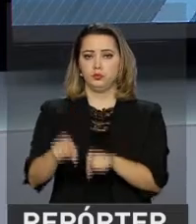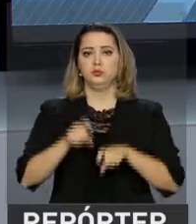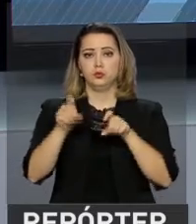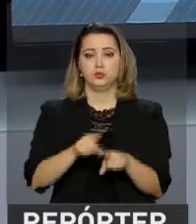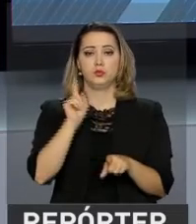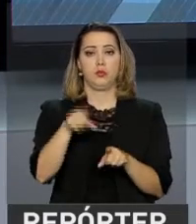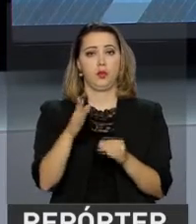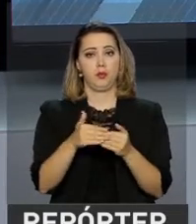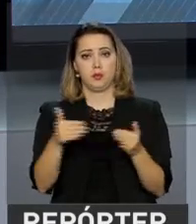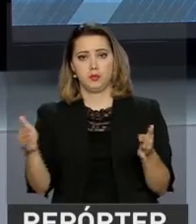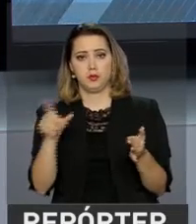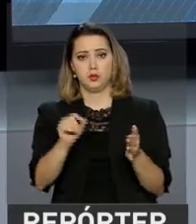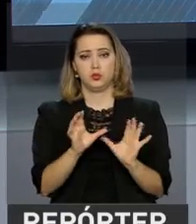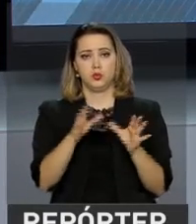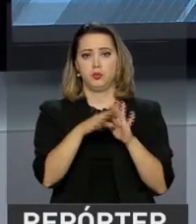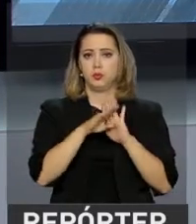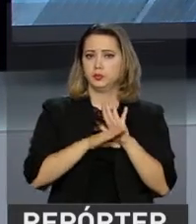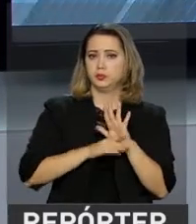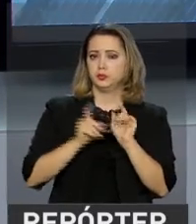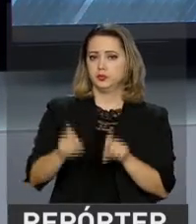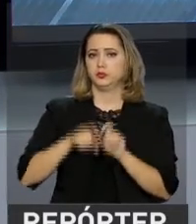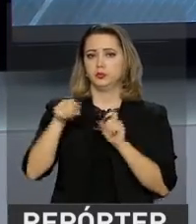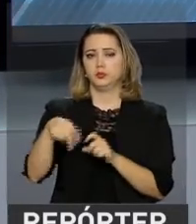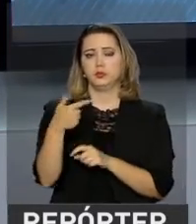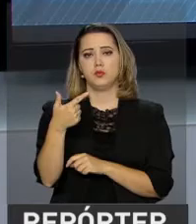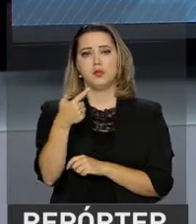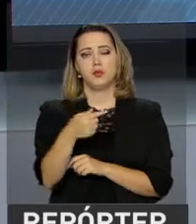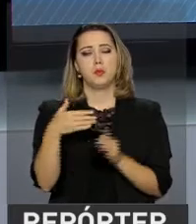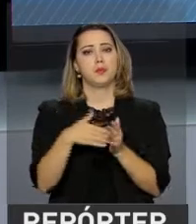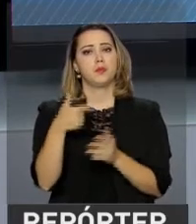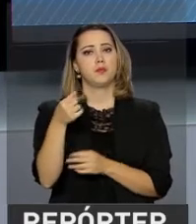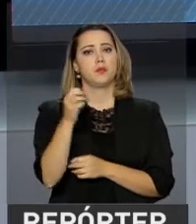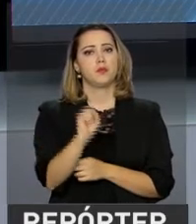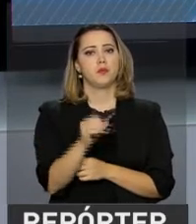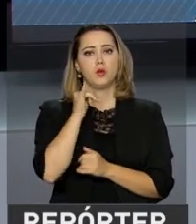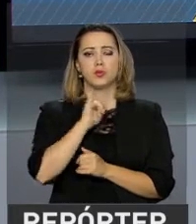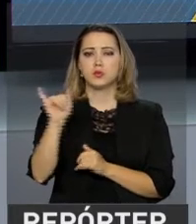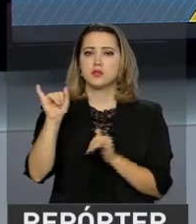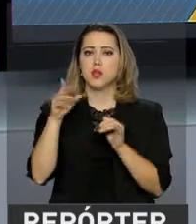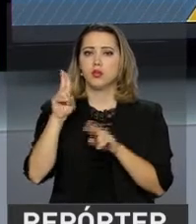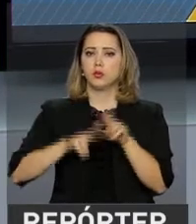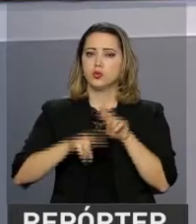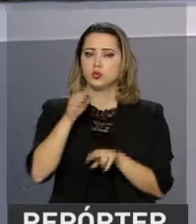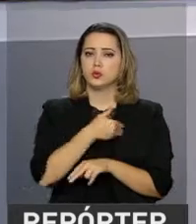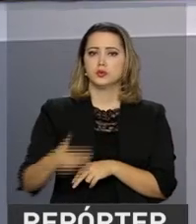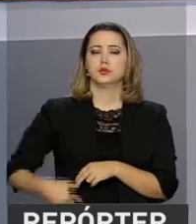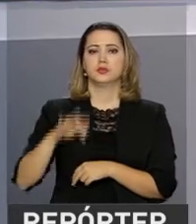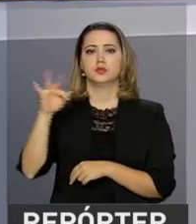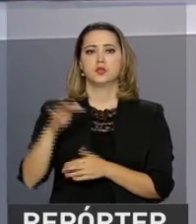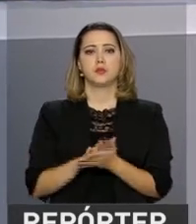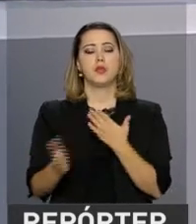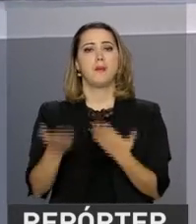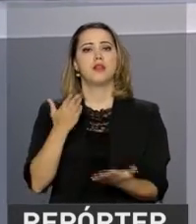o pedido é parte do plano agrícola e pecuário 2017 e 2018 anunciado em junho pelo governo federal a